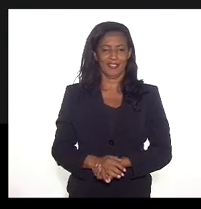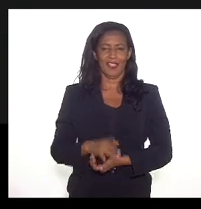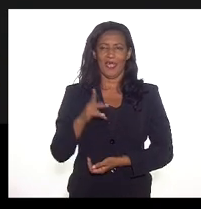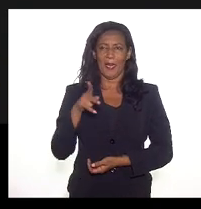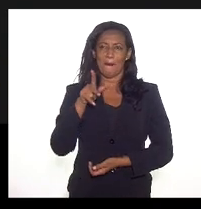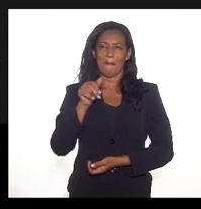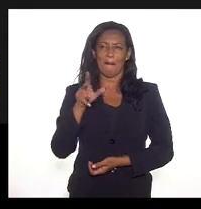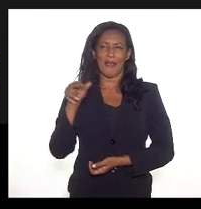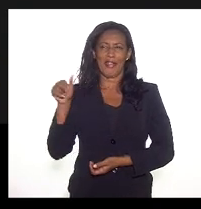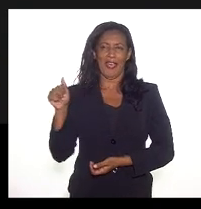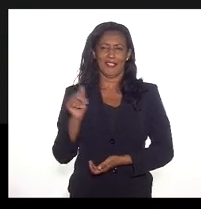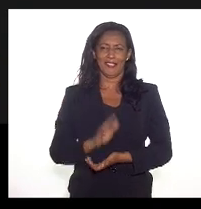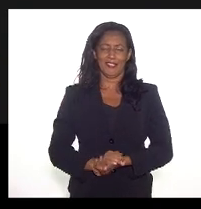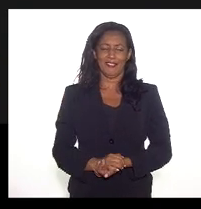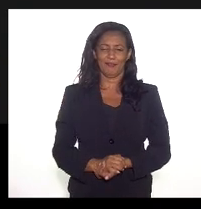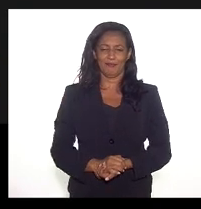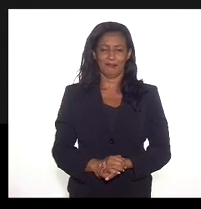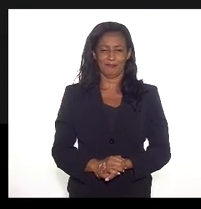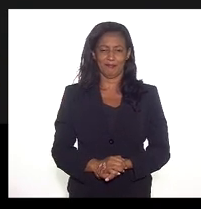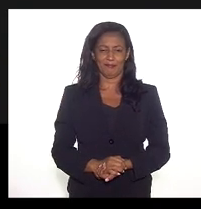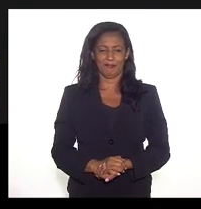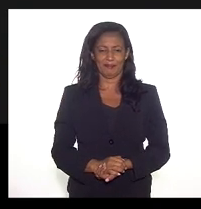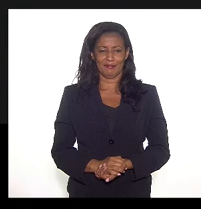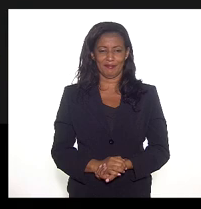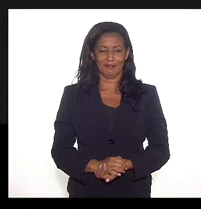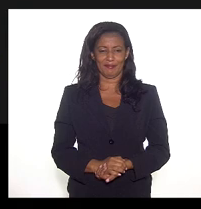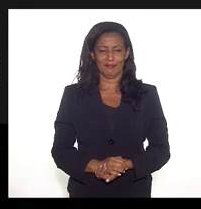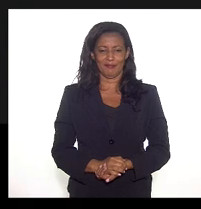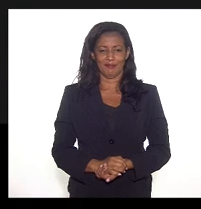Paparazzi. Paparazzi.